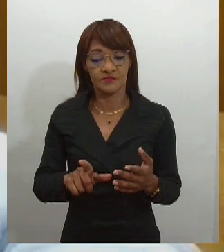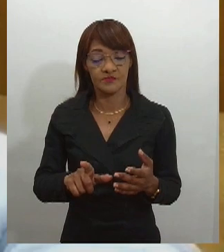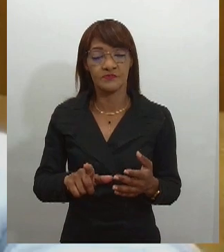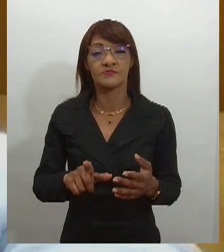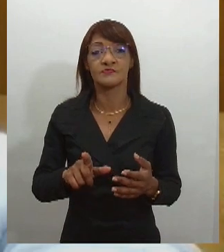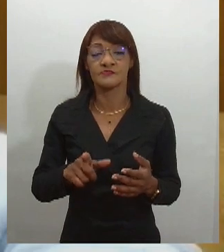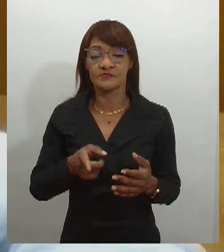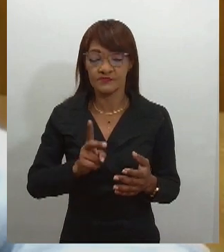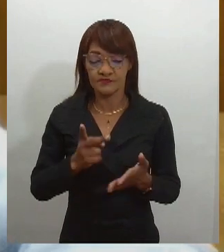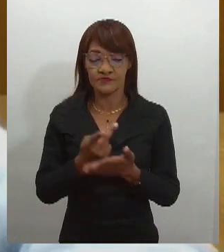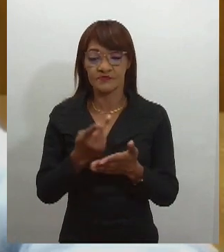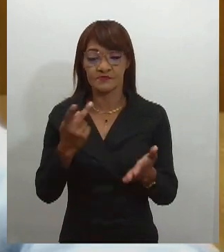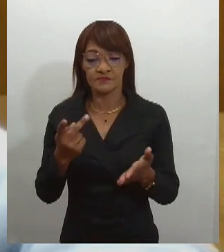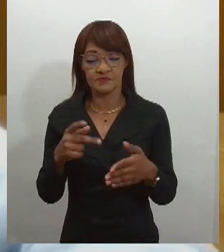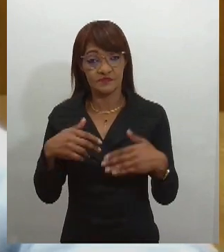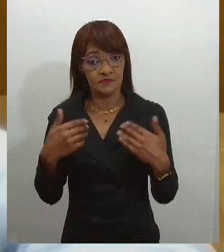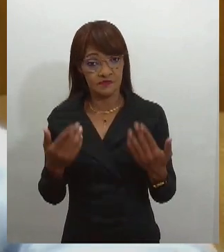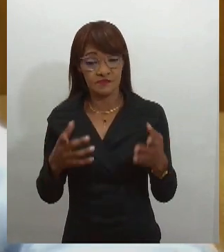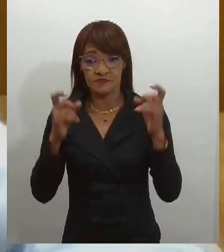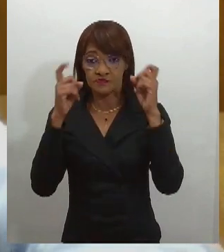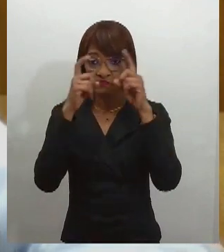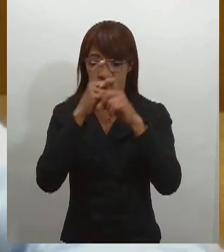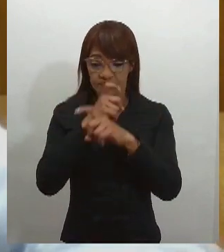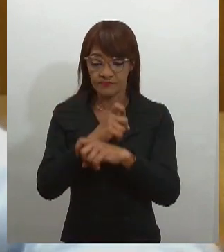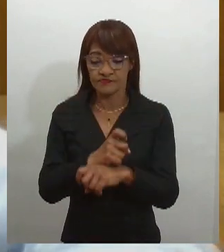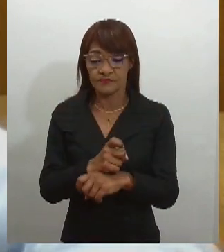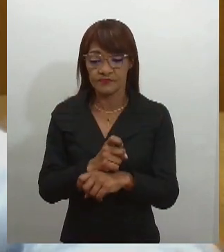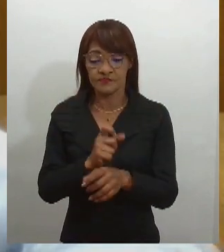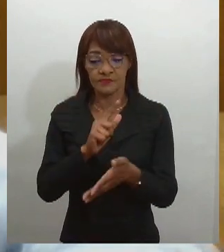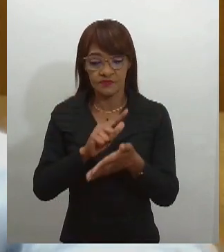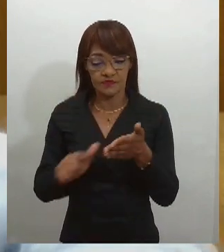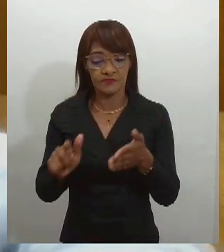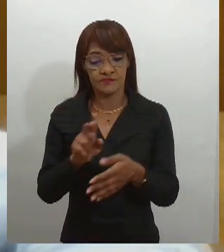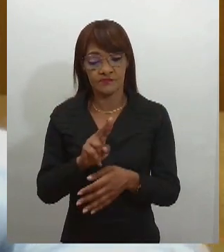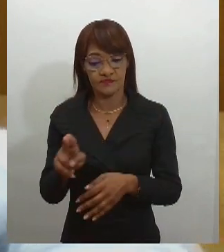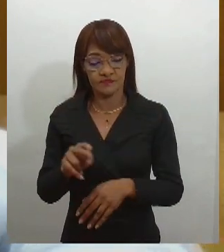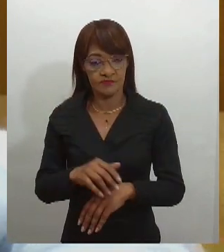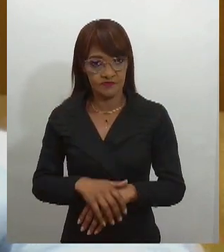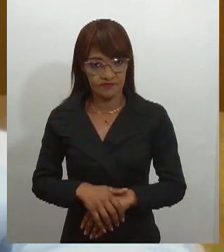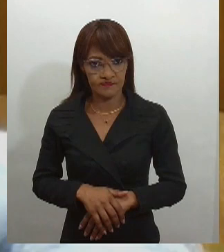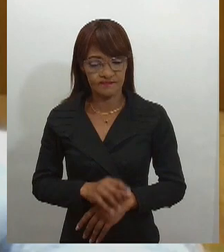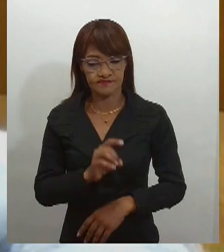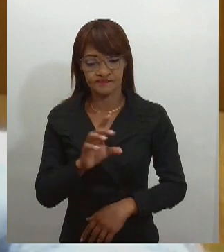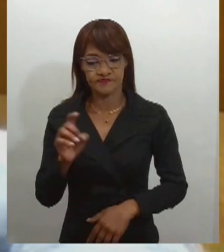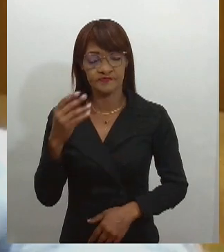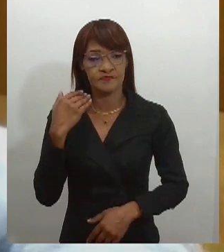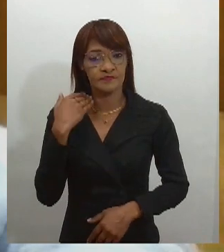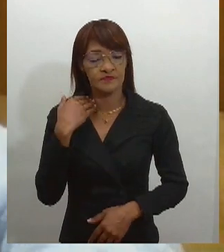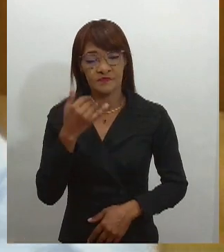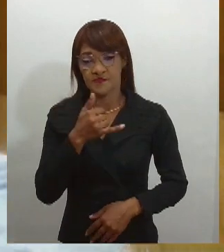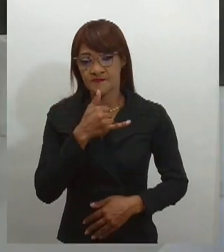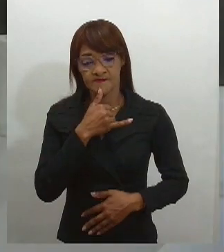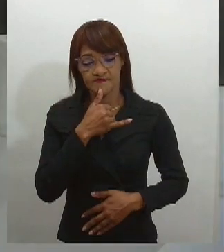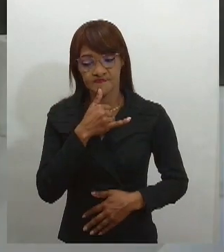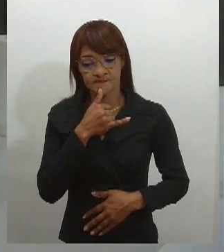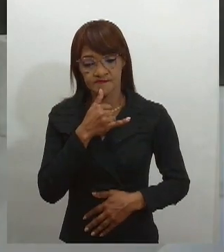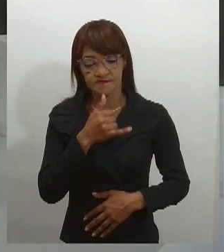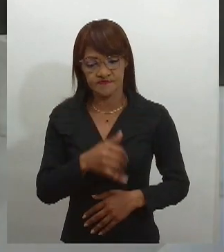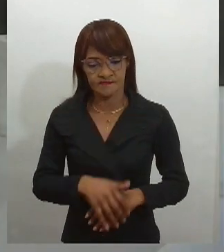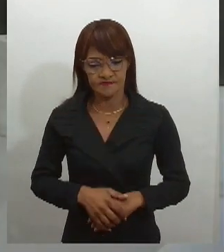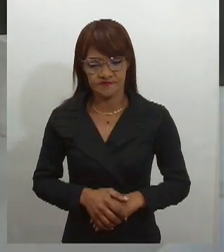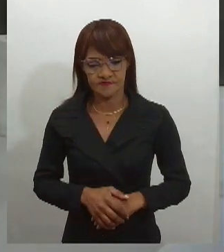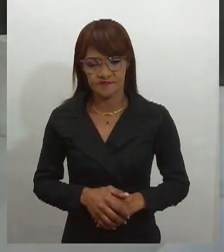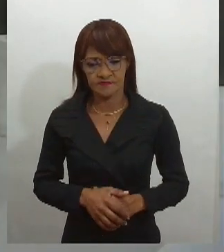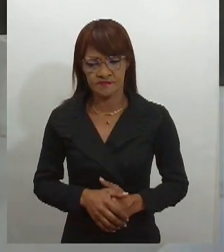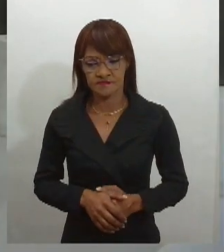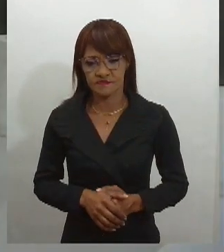porque não vai ser praticado pelos bancos. Infelizmente, vamos trabalho ver, muito não. Na área. Não. Nós